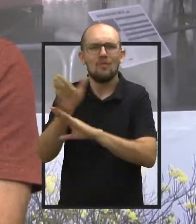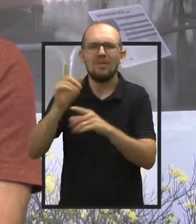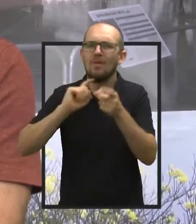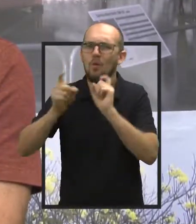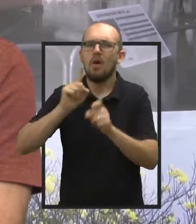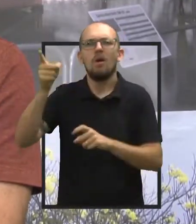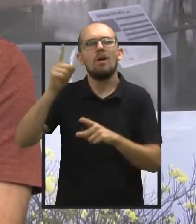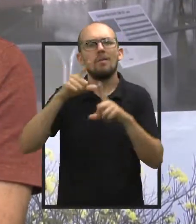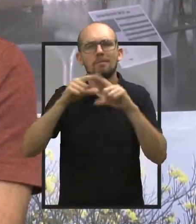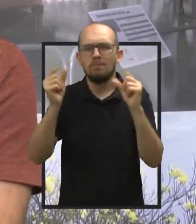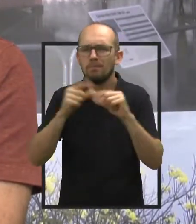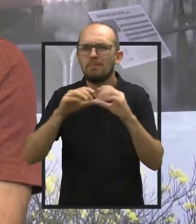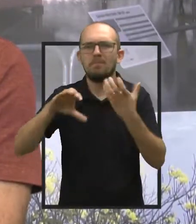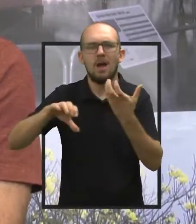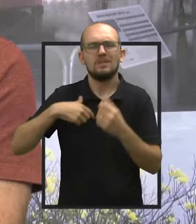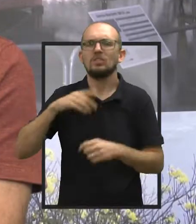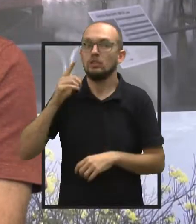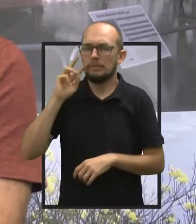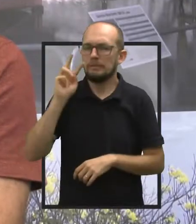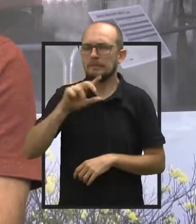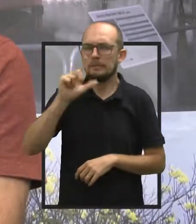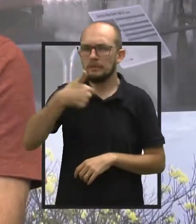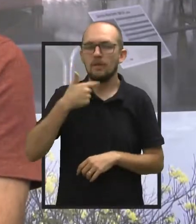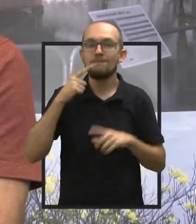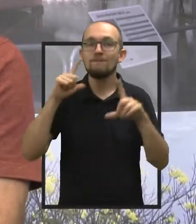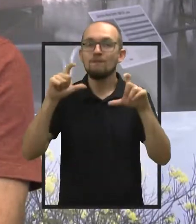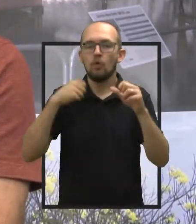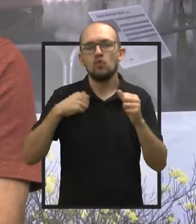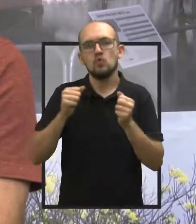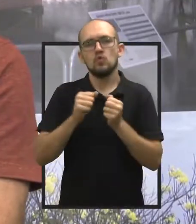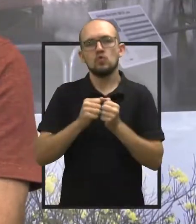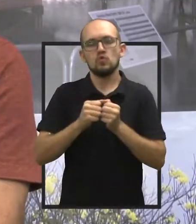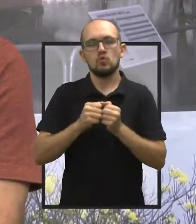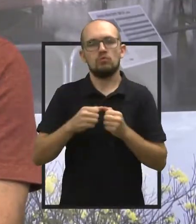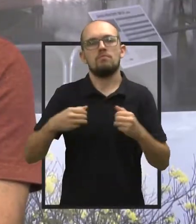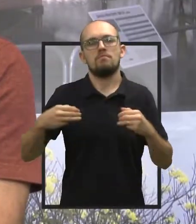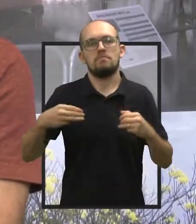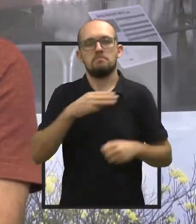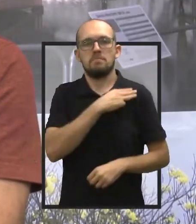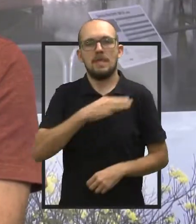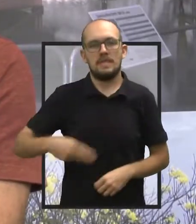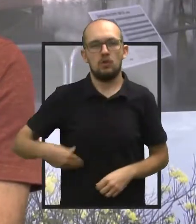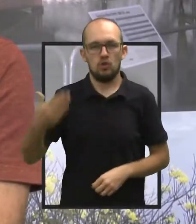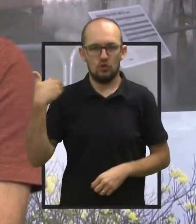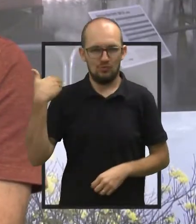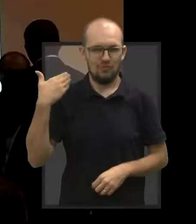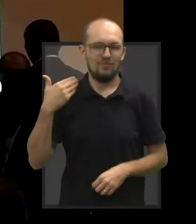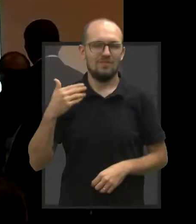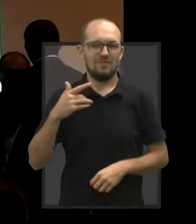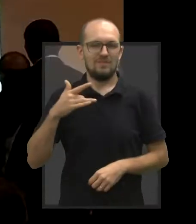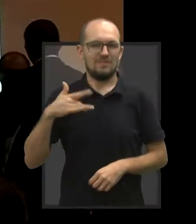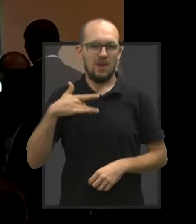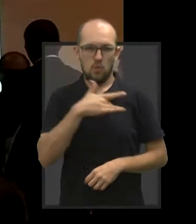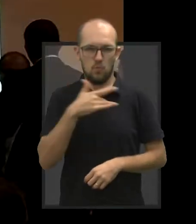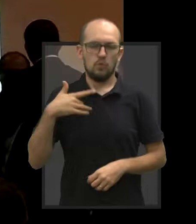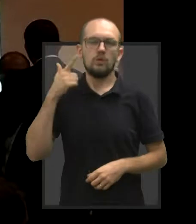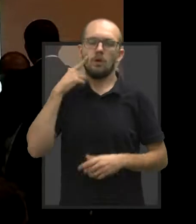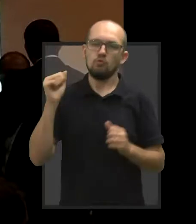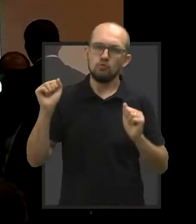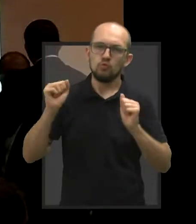Brasília, vocês vão ver depois as fotos lá que eu tive com o ministro na época da saúde, né, tudo, né, e